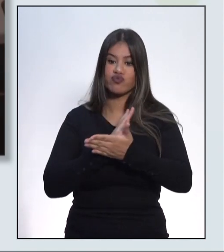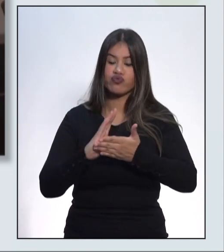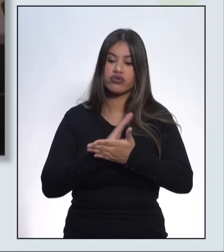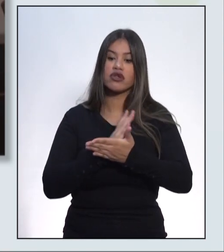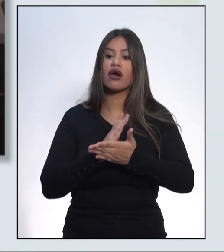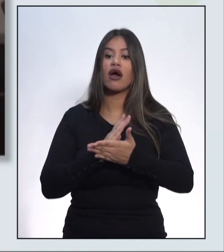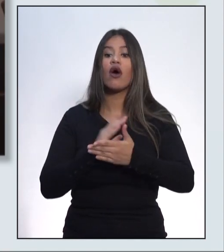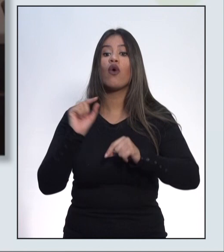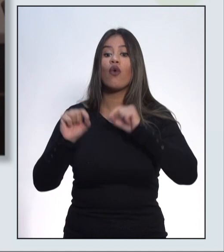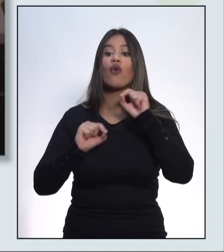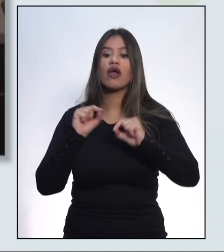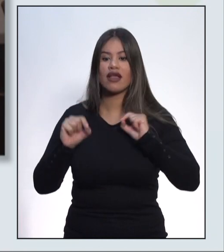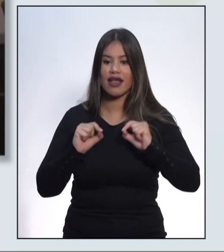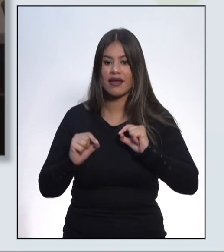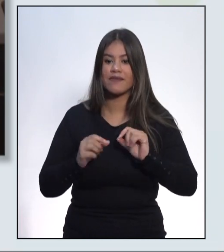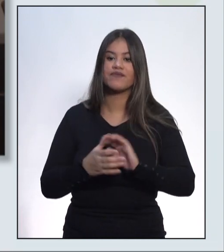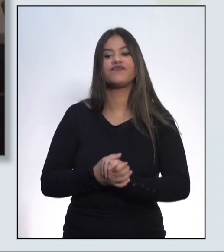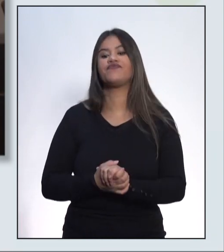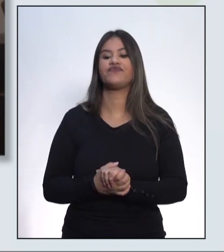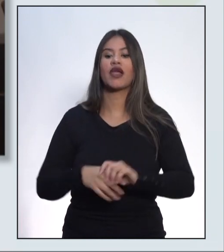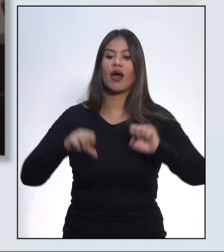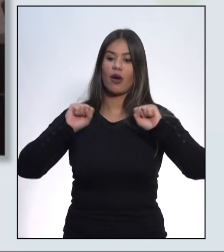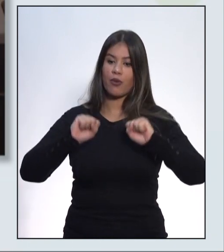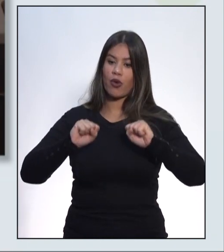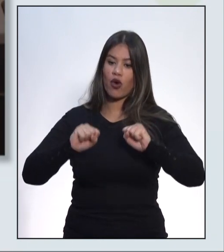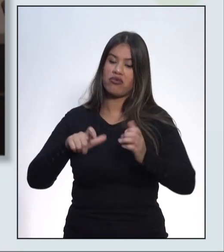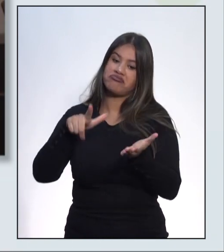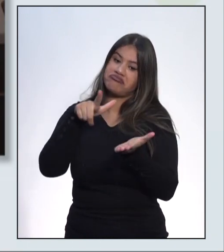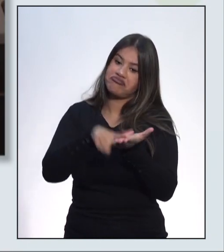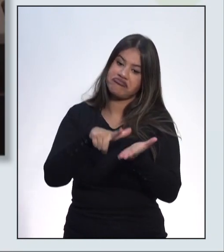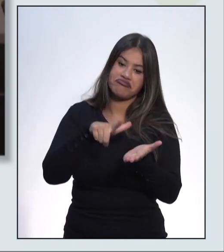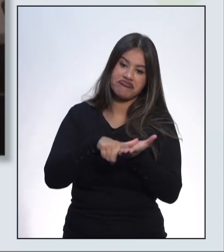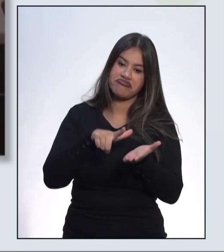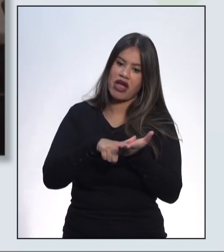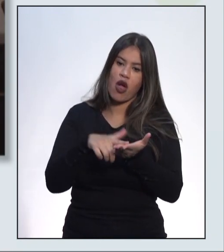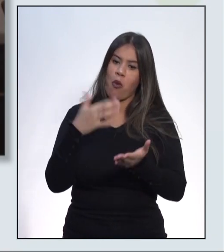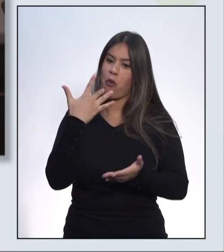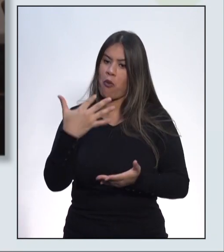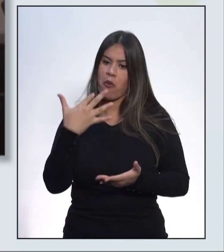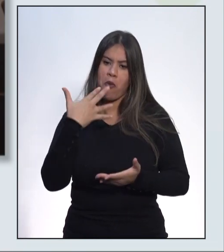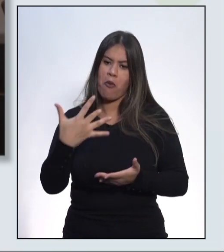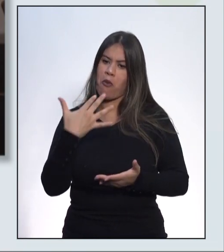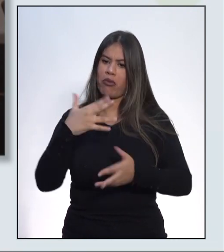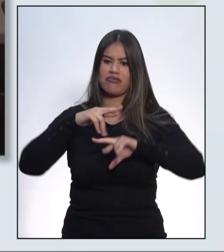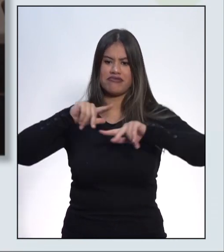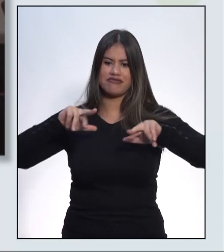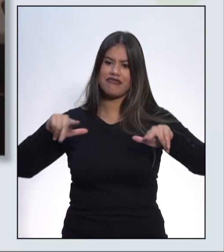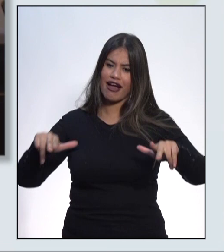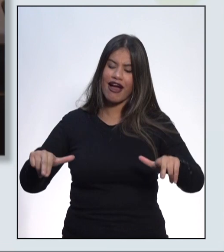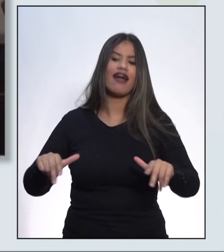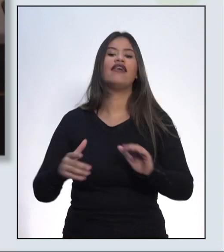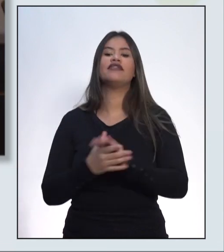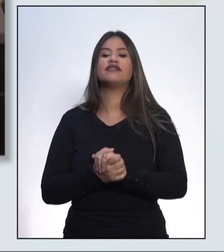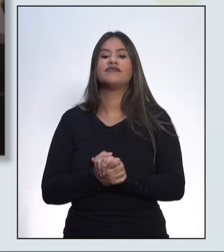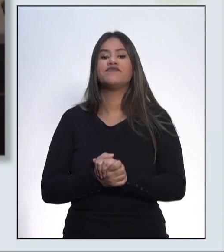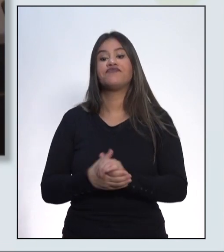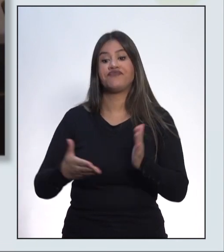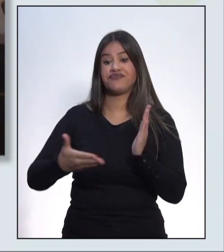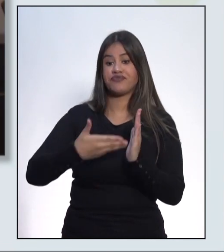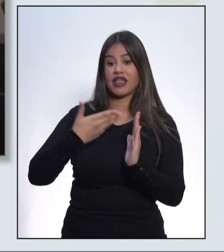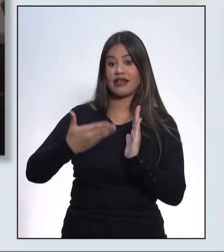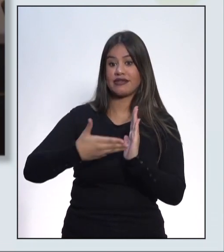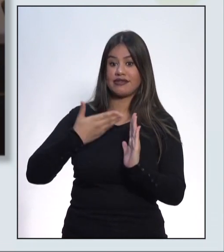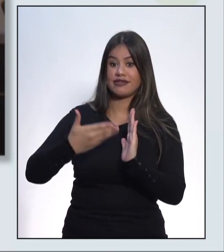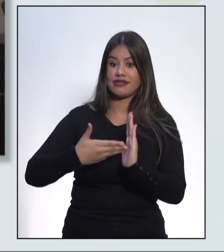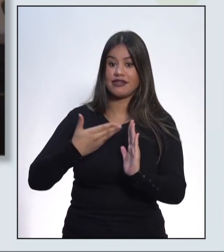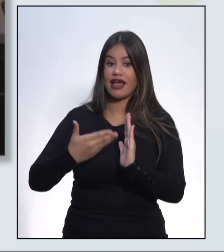que materiais que são esses? Você pode pegar papéis de diversas cores, se você tiver em casa, um caderno, algo